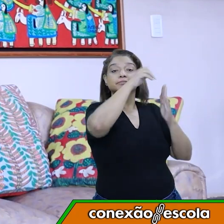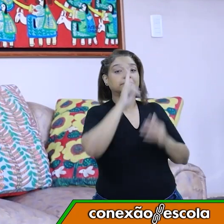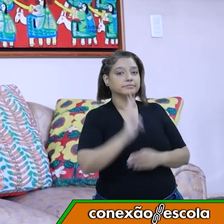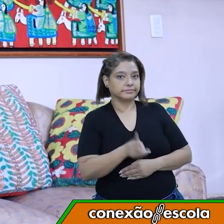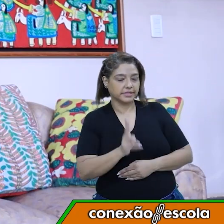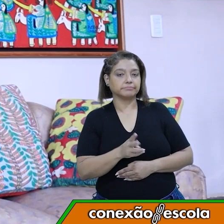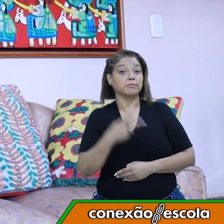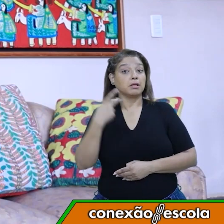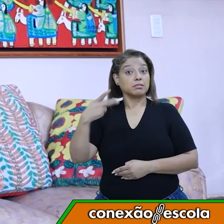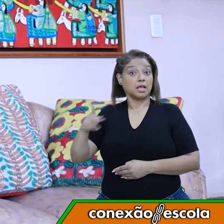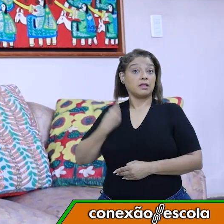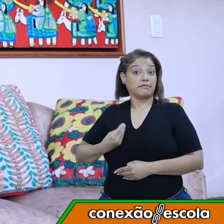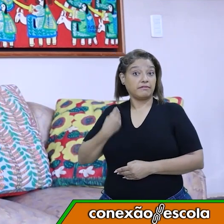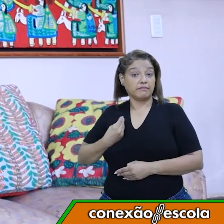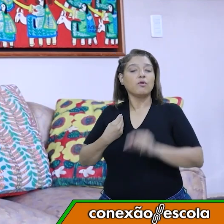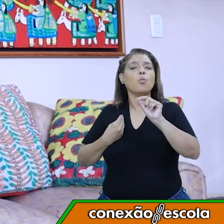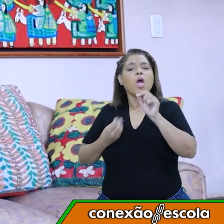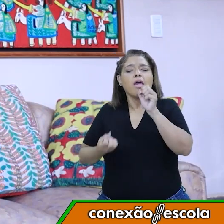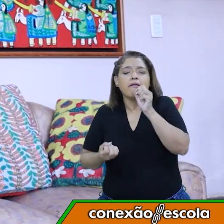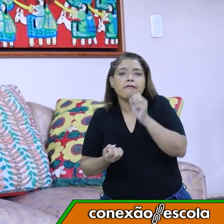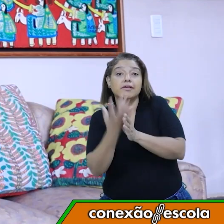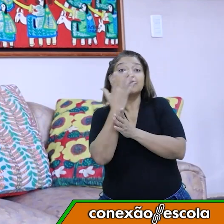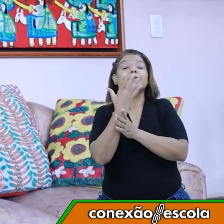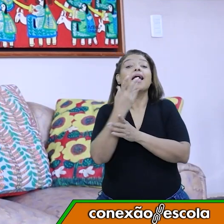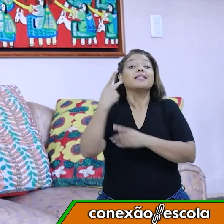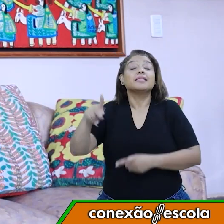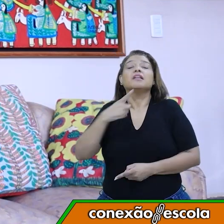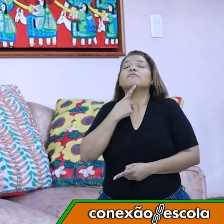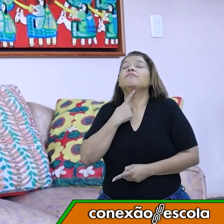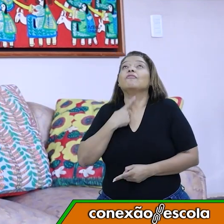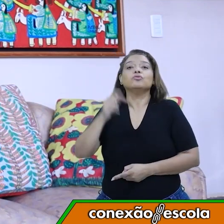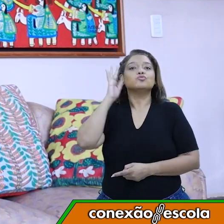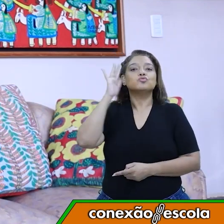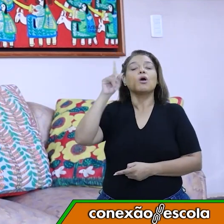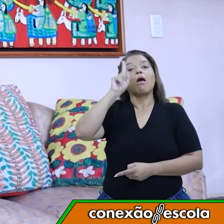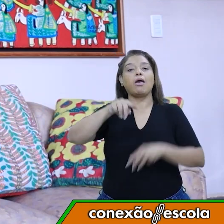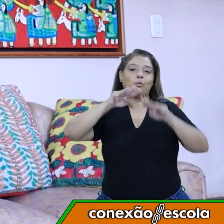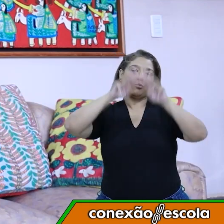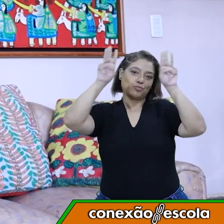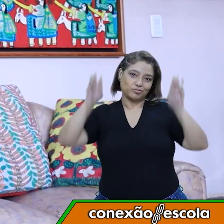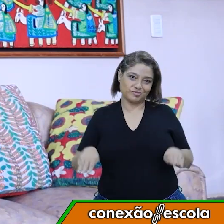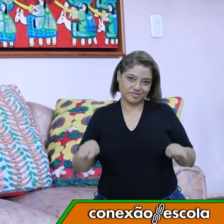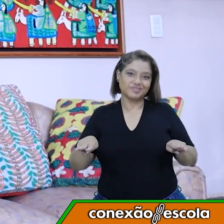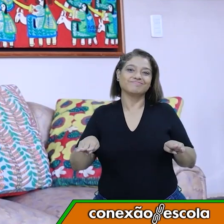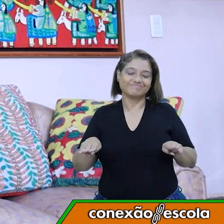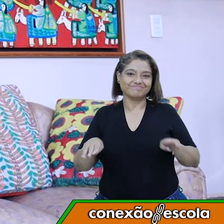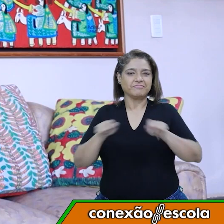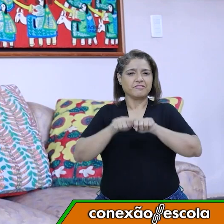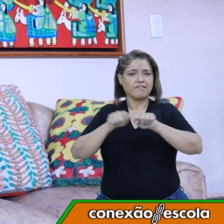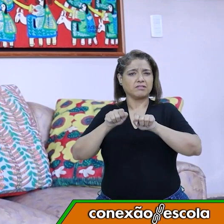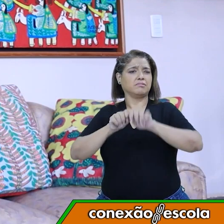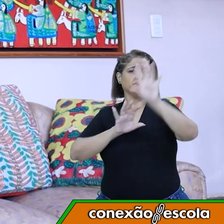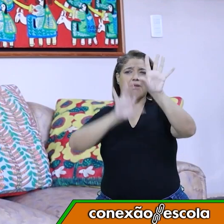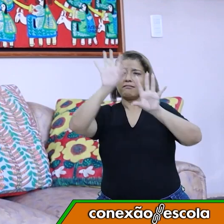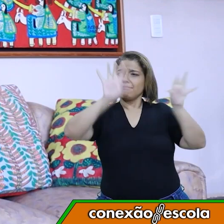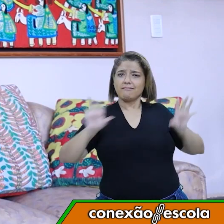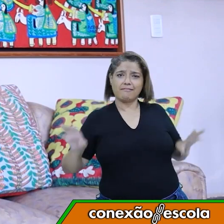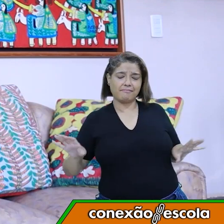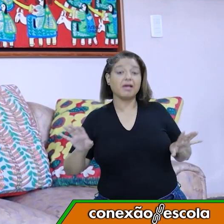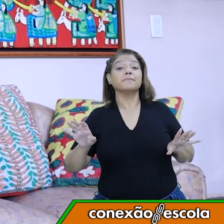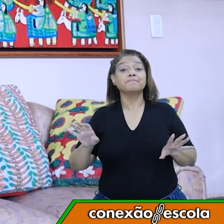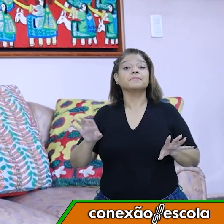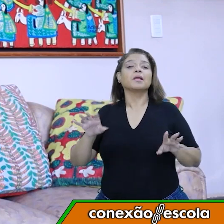sempre criar um museu. E pelas dificuldades de a gente criar um museu,